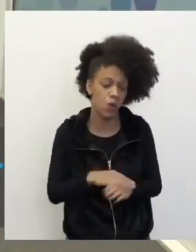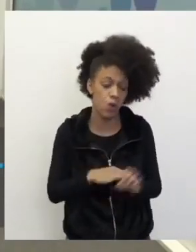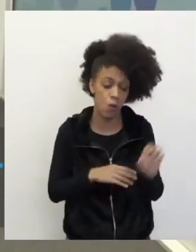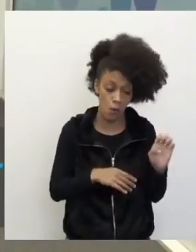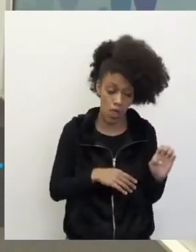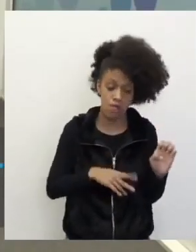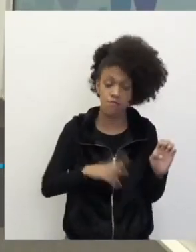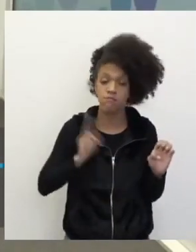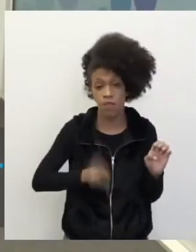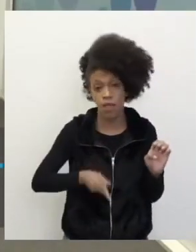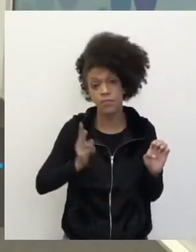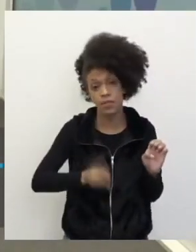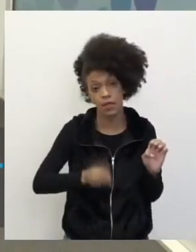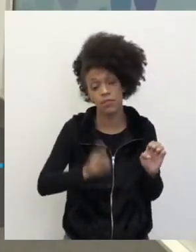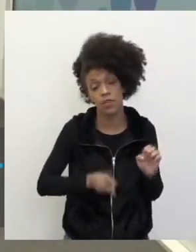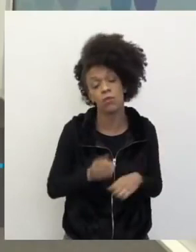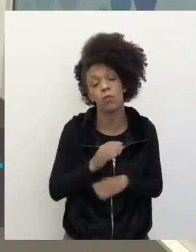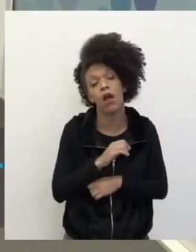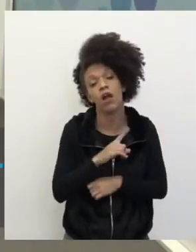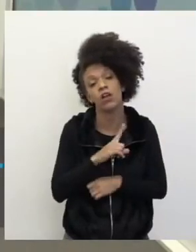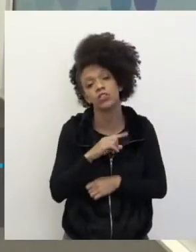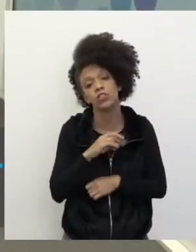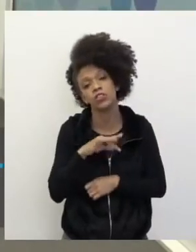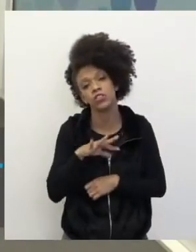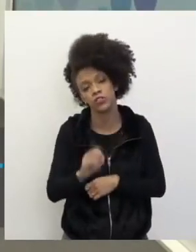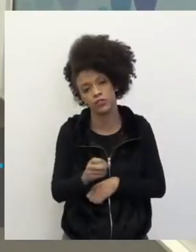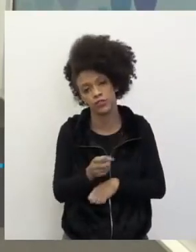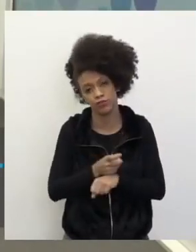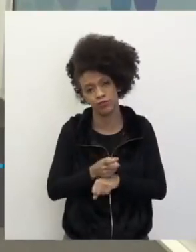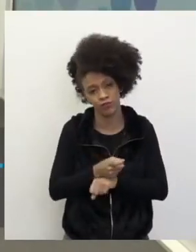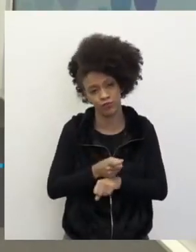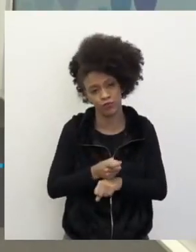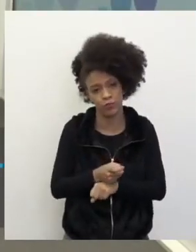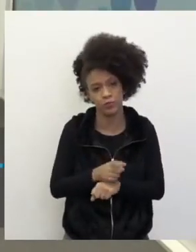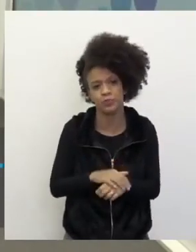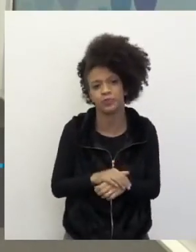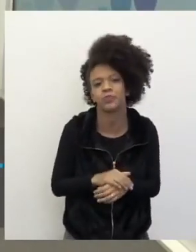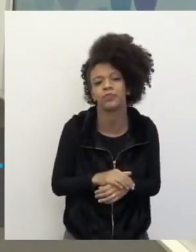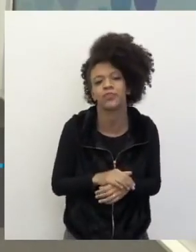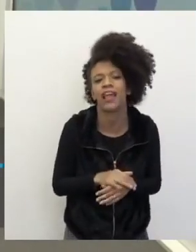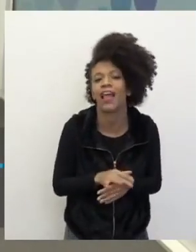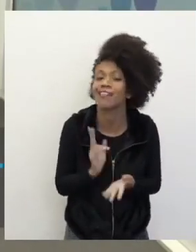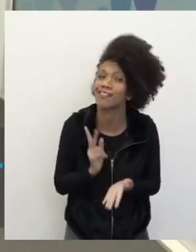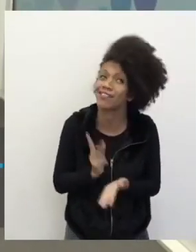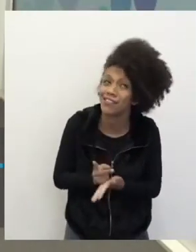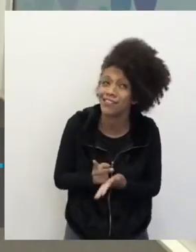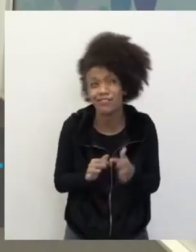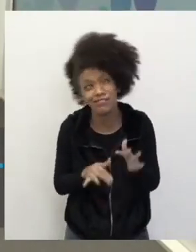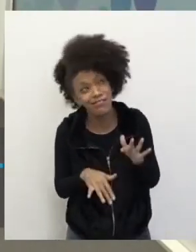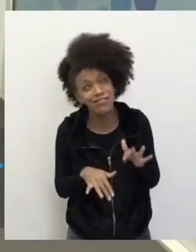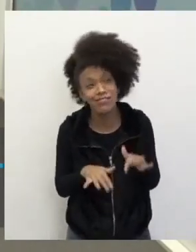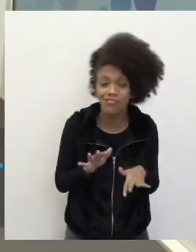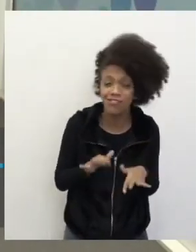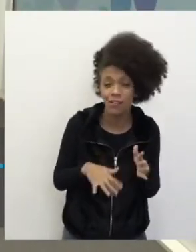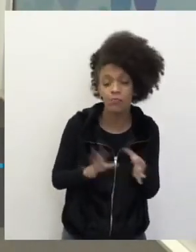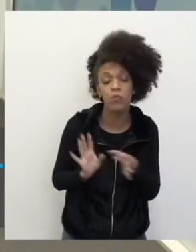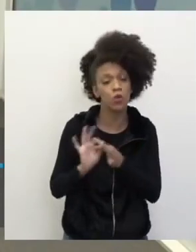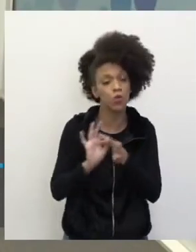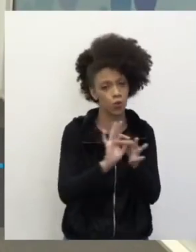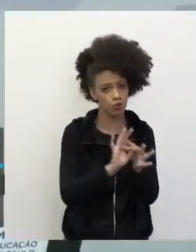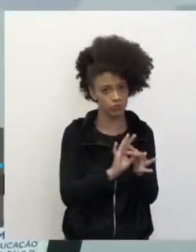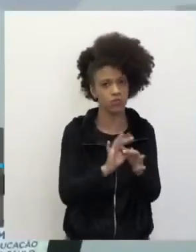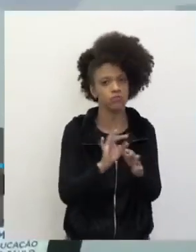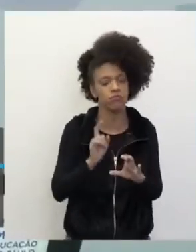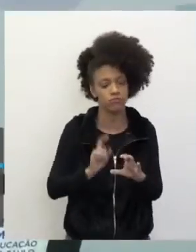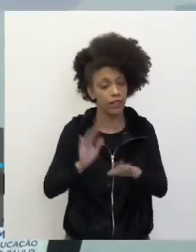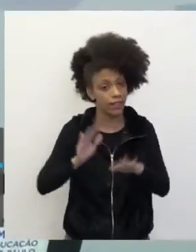funciona sempre como aditiva. Sempre, aliás, né? Sempre. No contexto é o que a Beatriz está dizendo, né? Pois é.